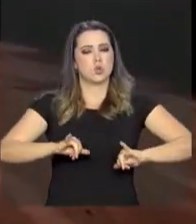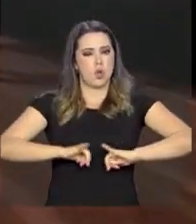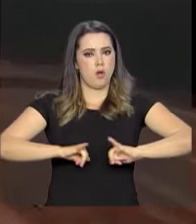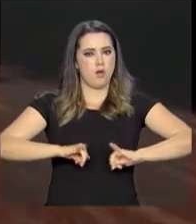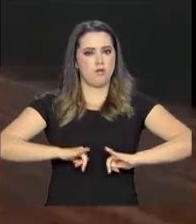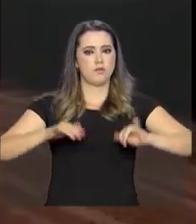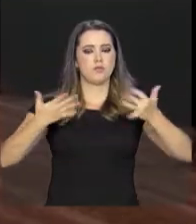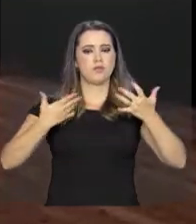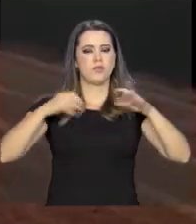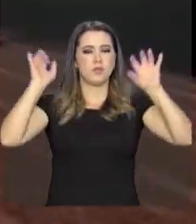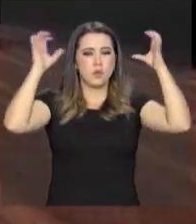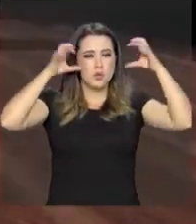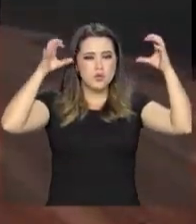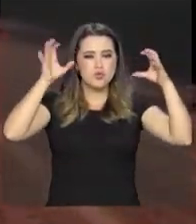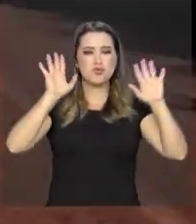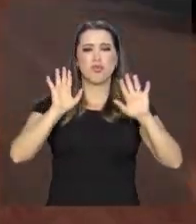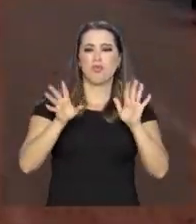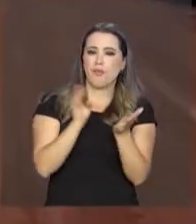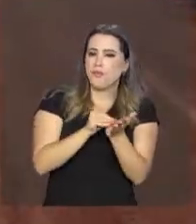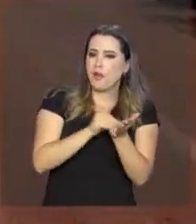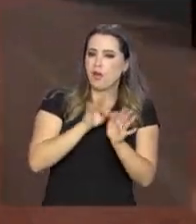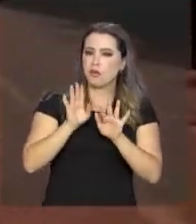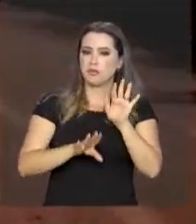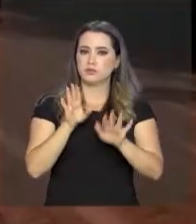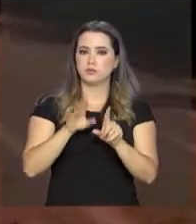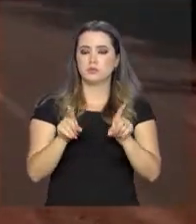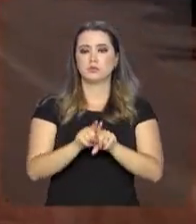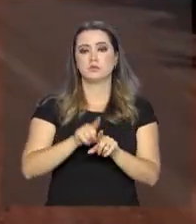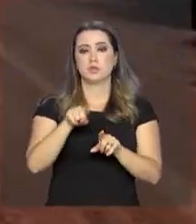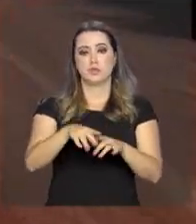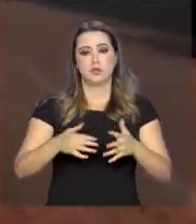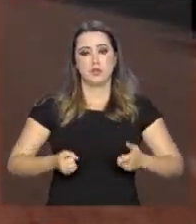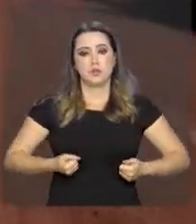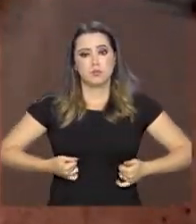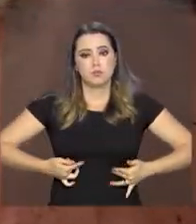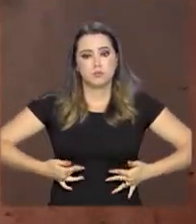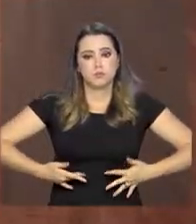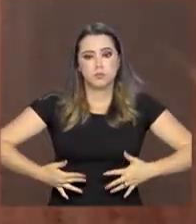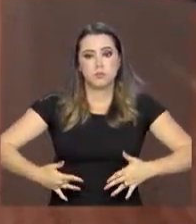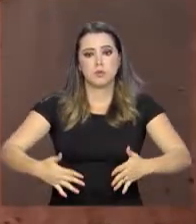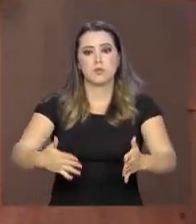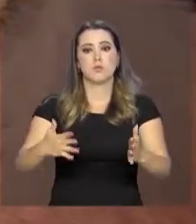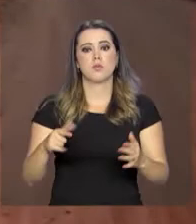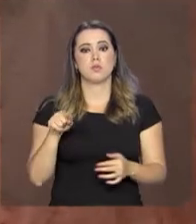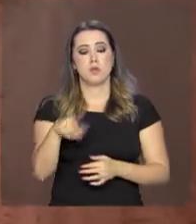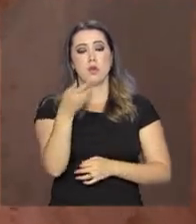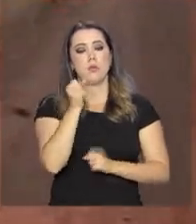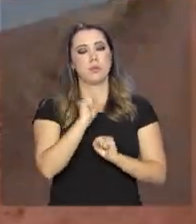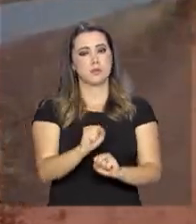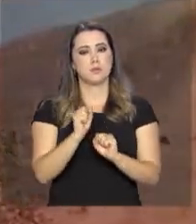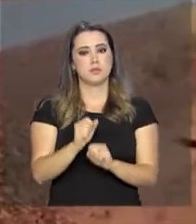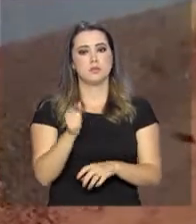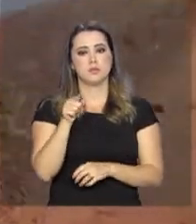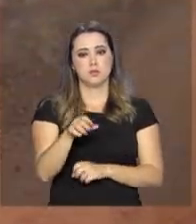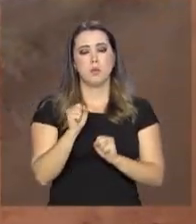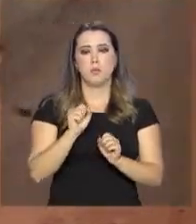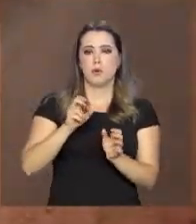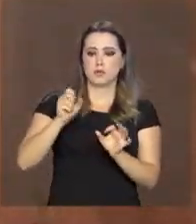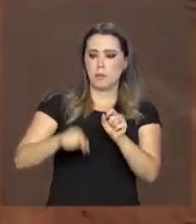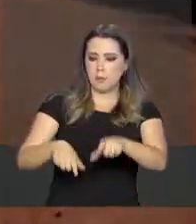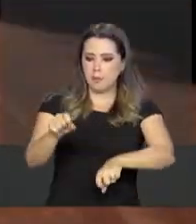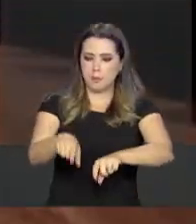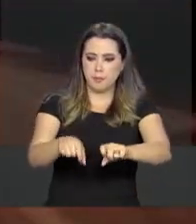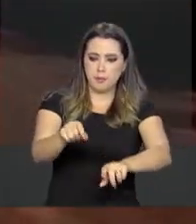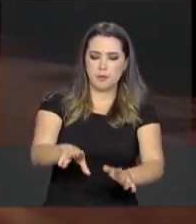chuvas irregulares e a irrigação que é possibilitada a partir dessa água permite então que eles produzam